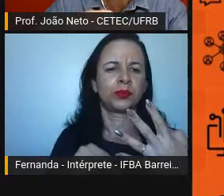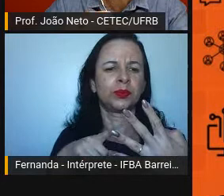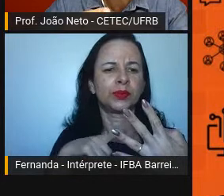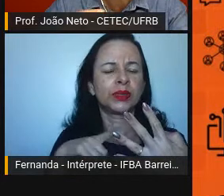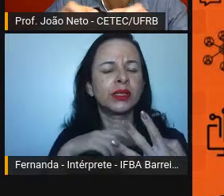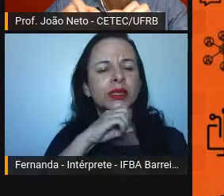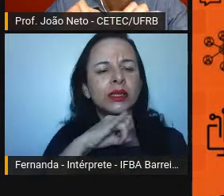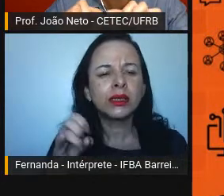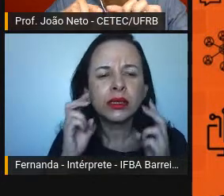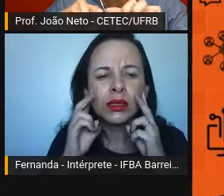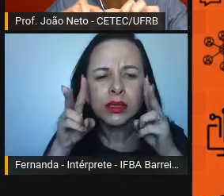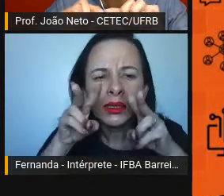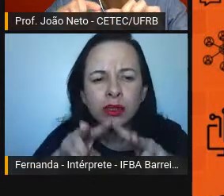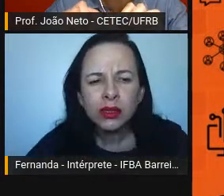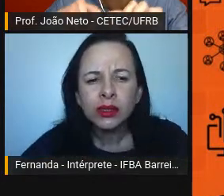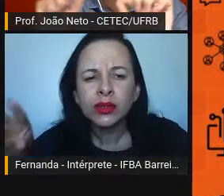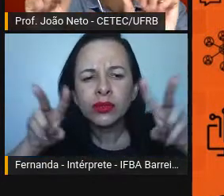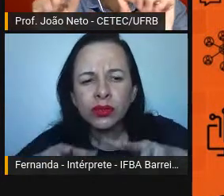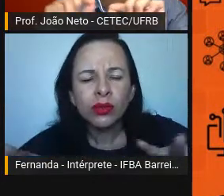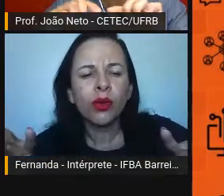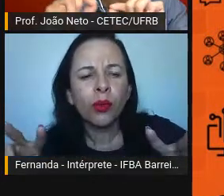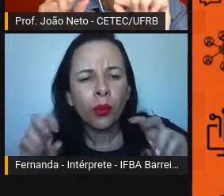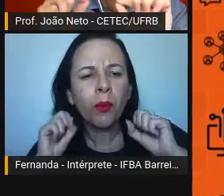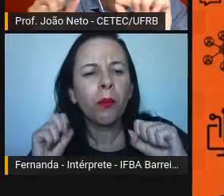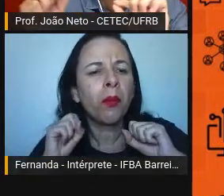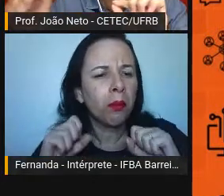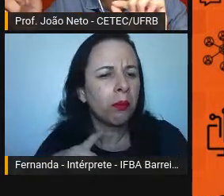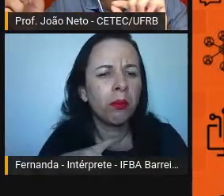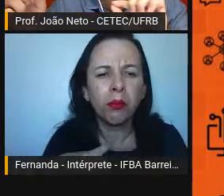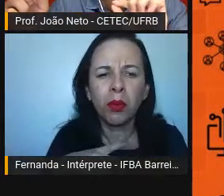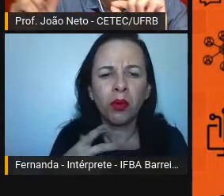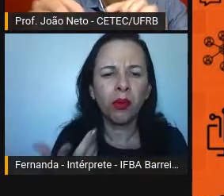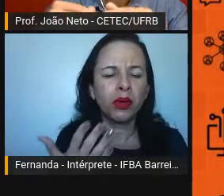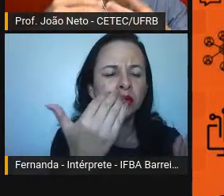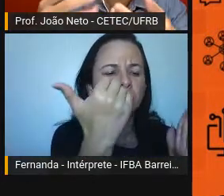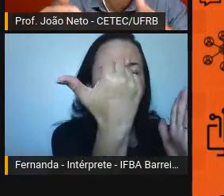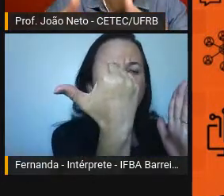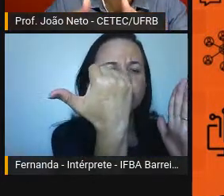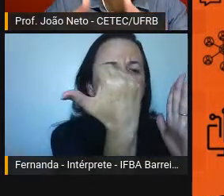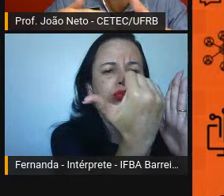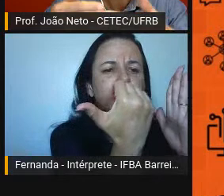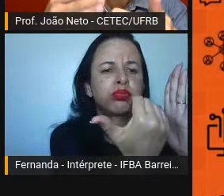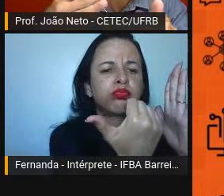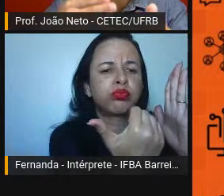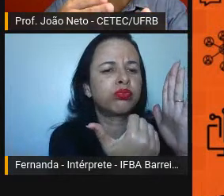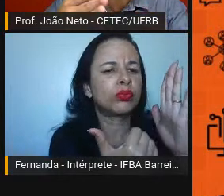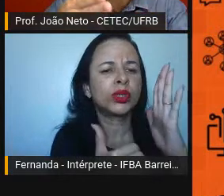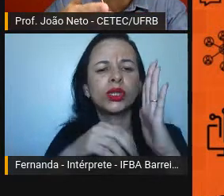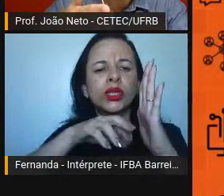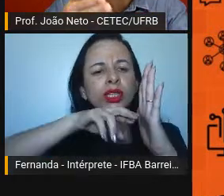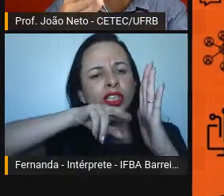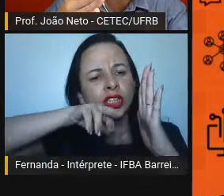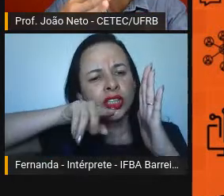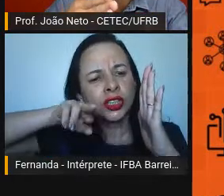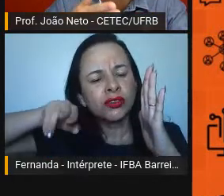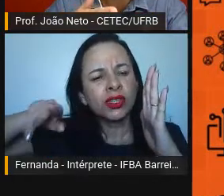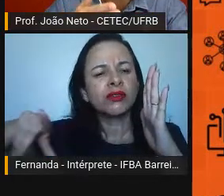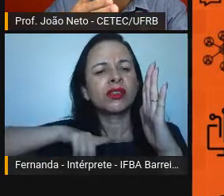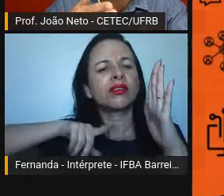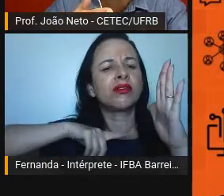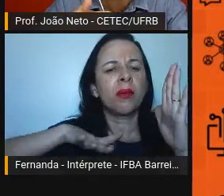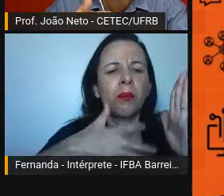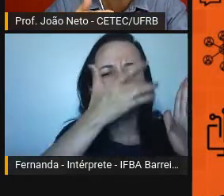visual essa deficiência nos podemos ter uma escala o níveis diferentes pelos e com um nível